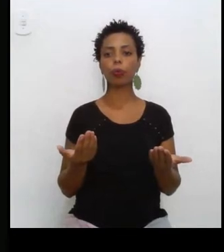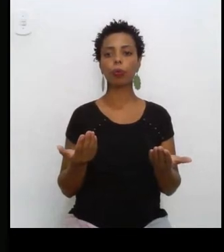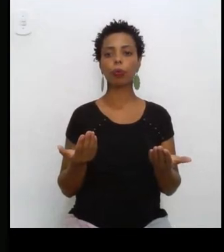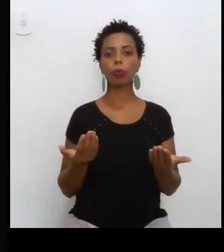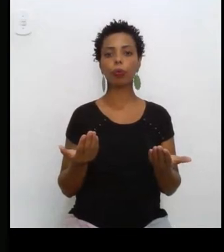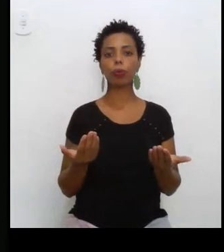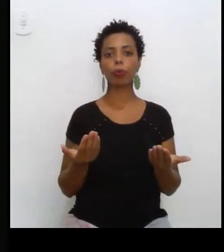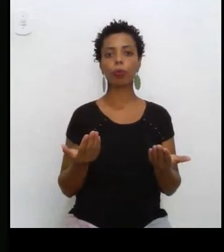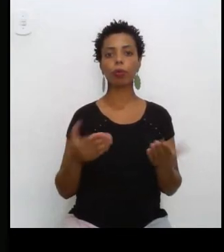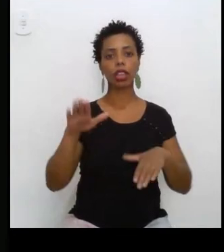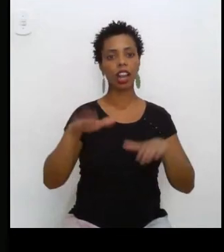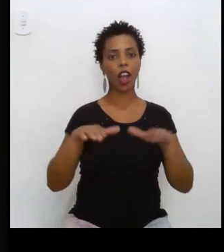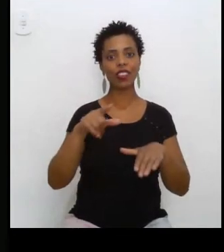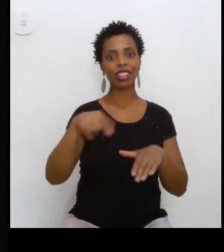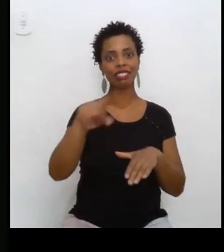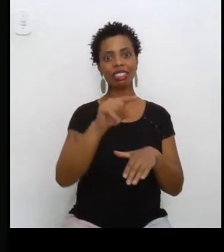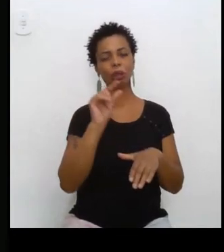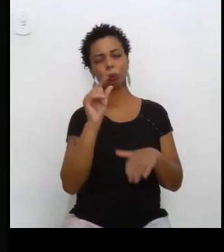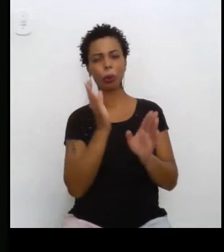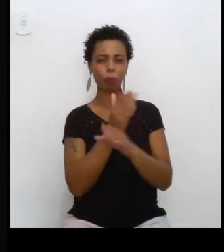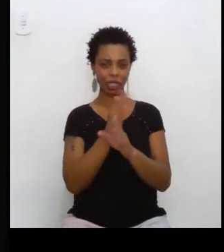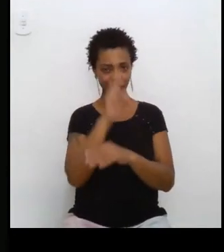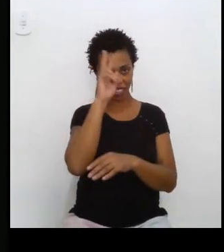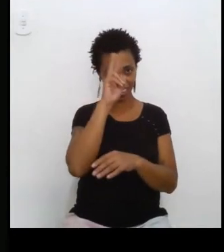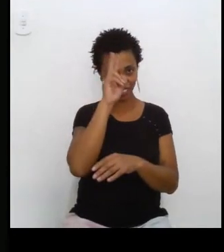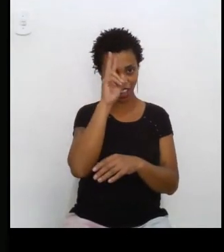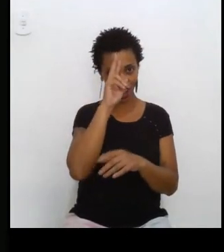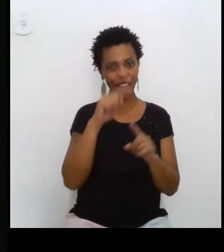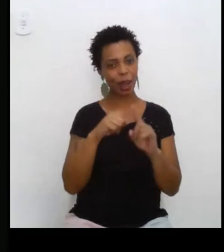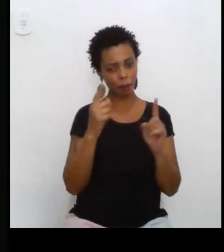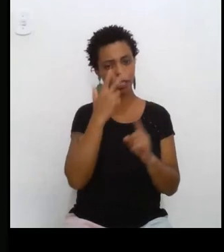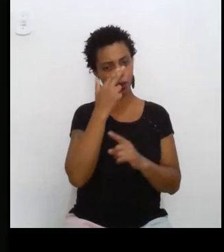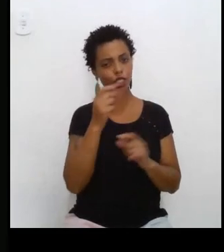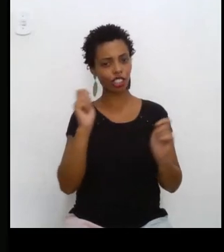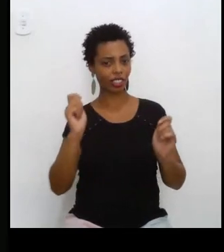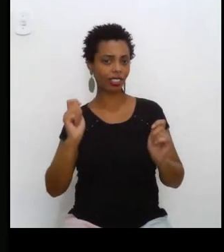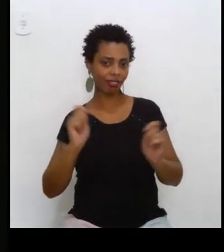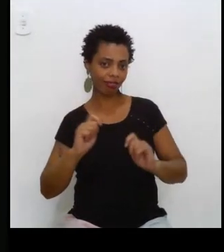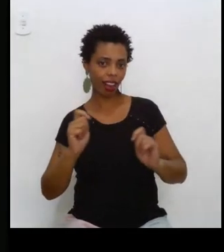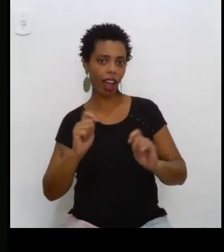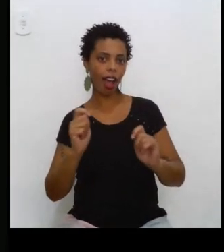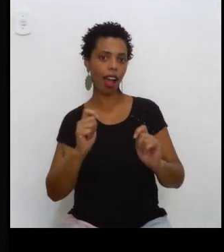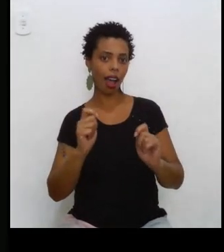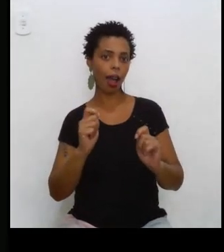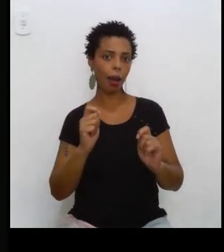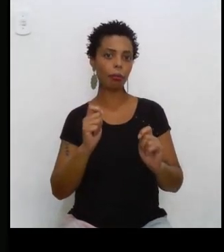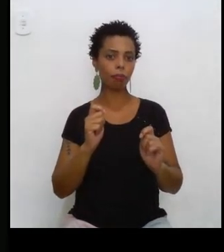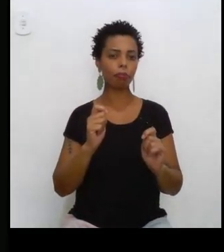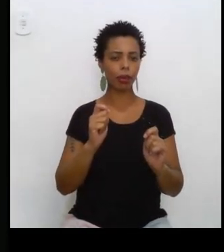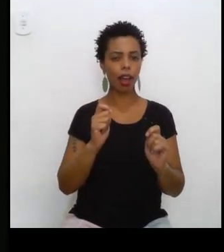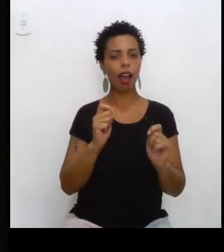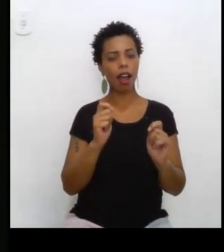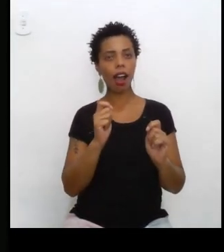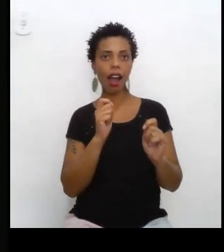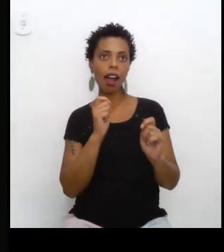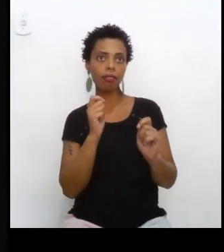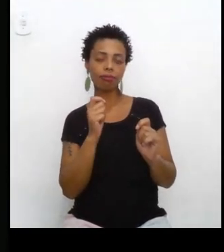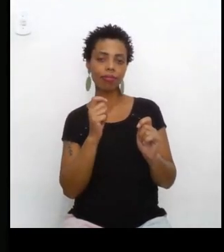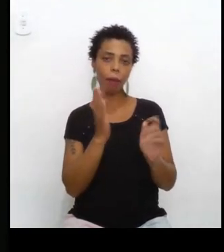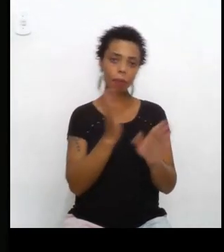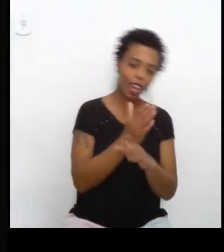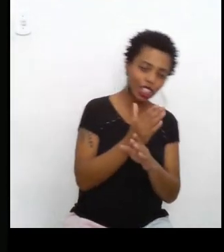se você se percam também na história mas eu acho que ele vai dar para Para catar esse perder também faz parte